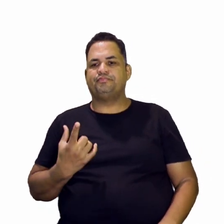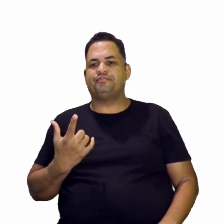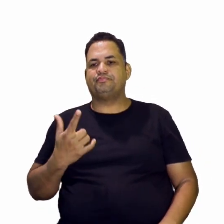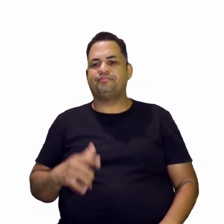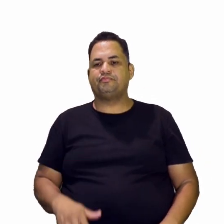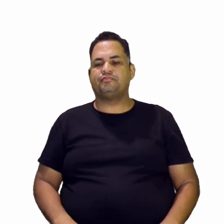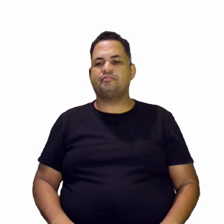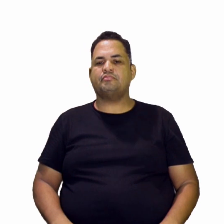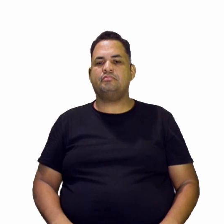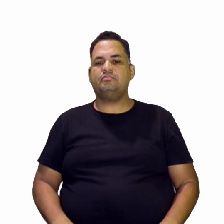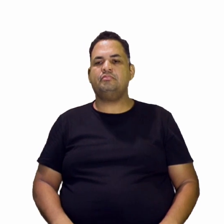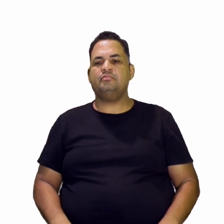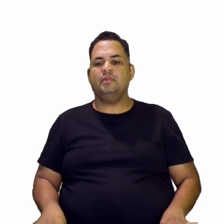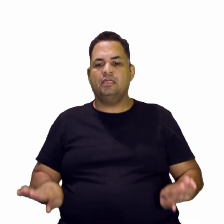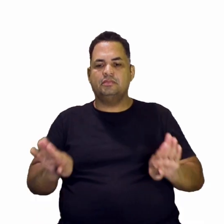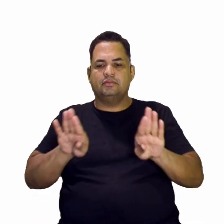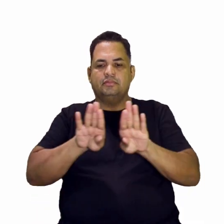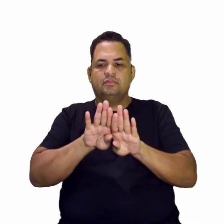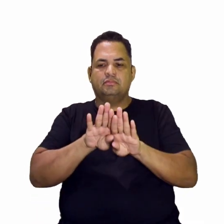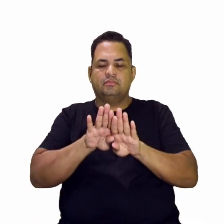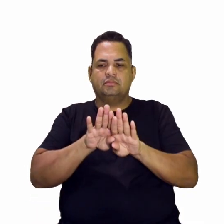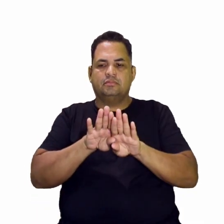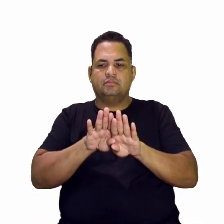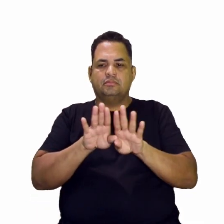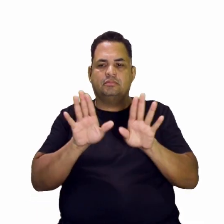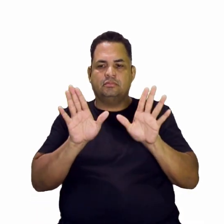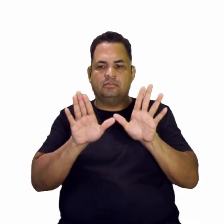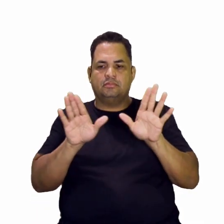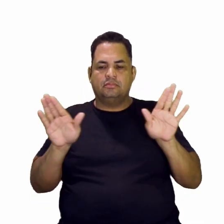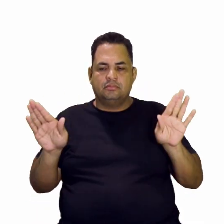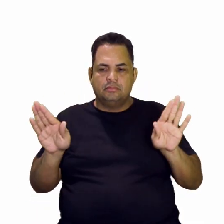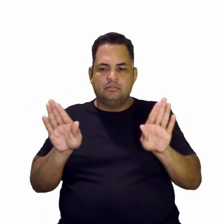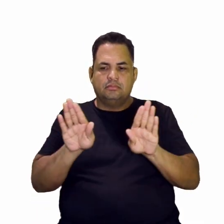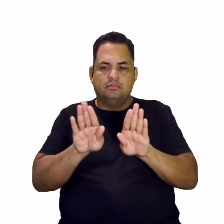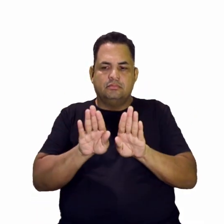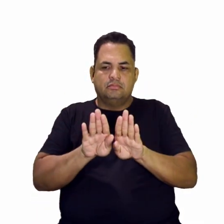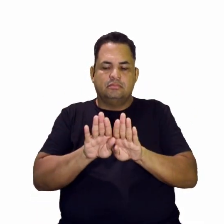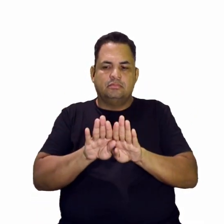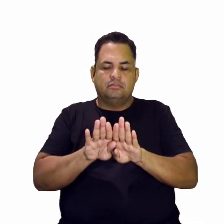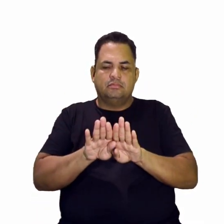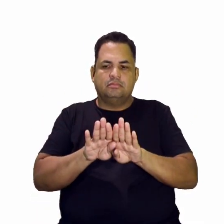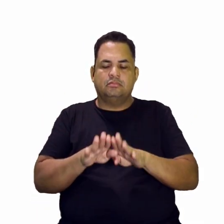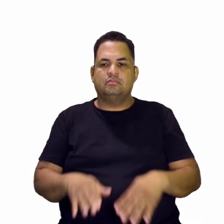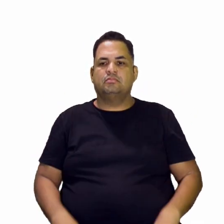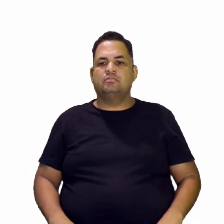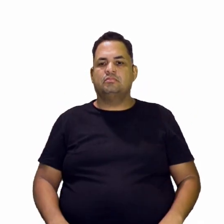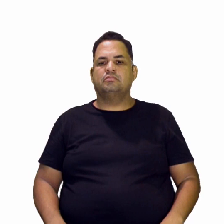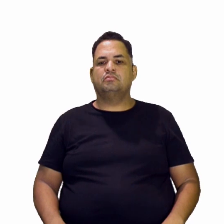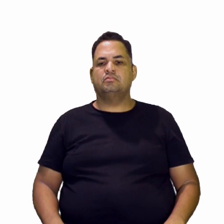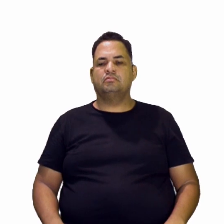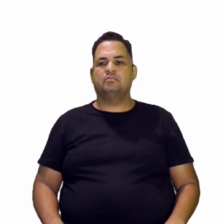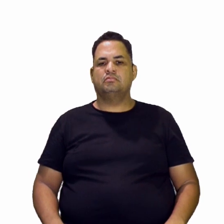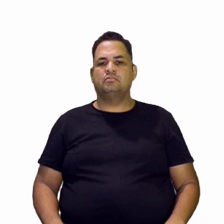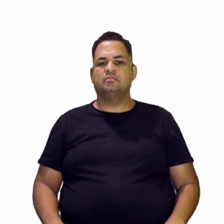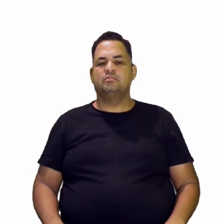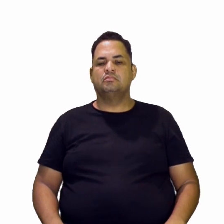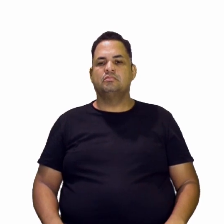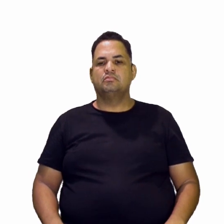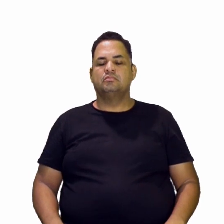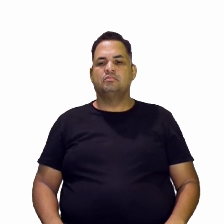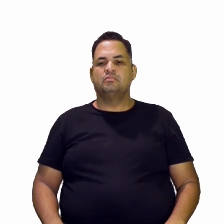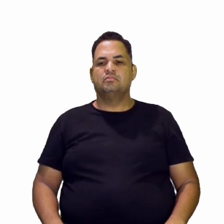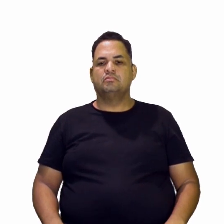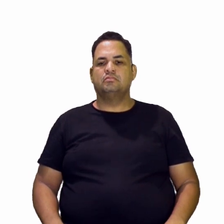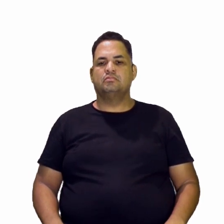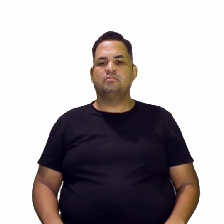com a asinha fechada, né? Ela encolhe, retrai as asinhas dela, só para voar que ela vai abrir. Certo?